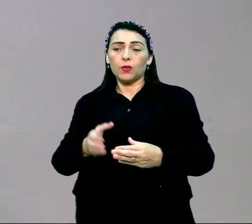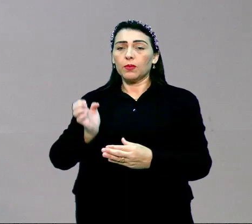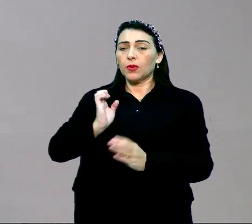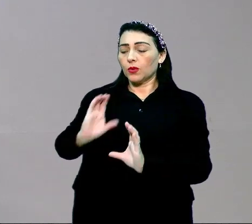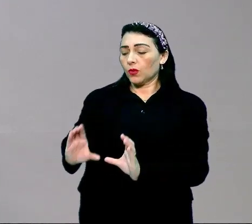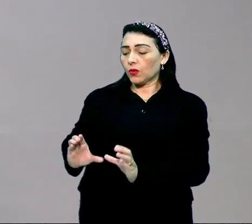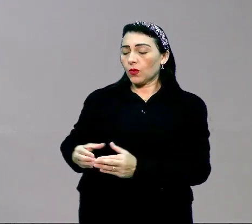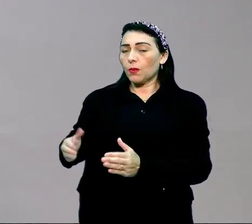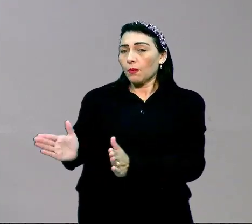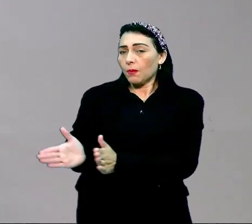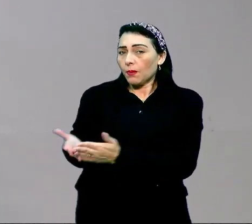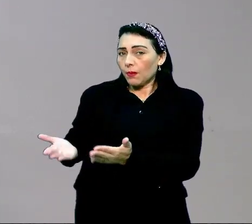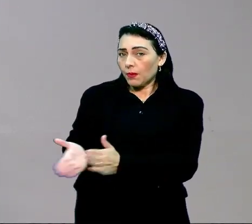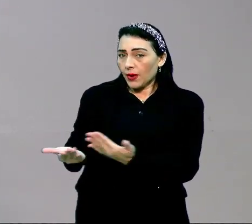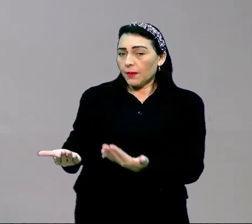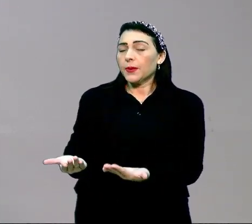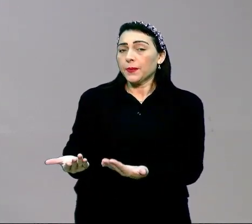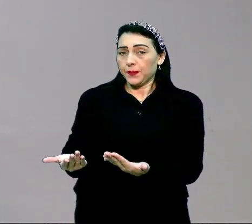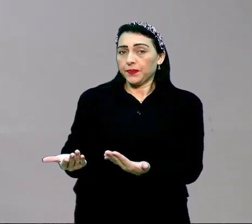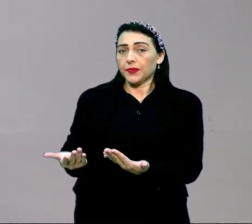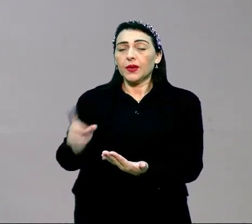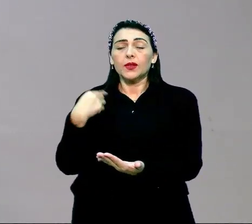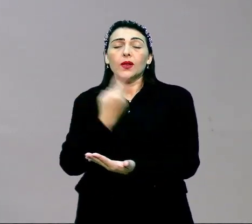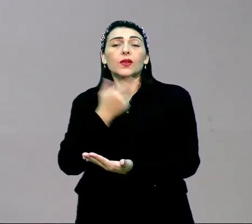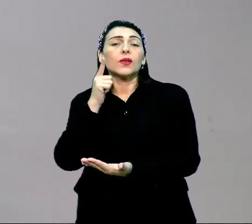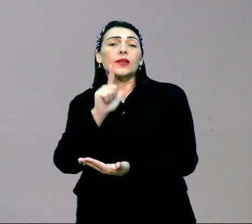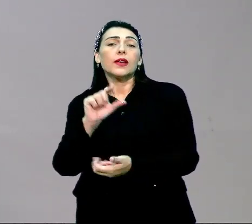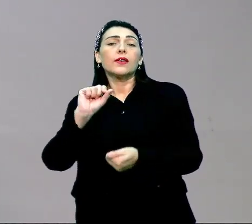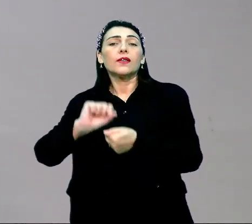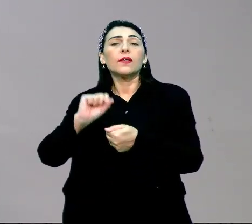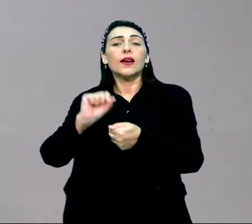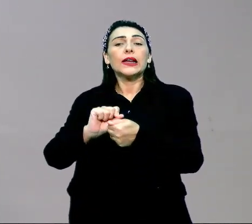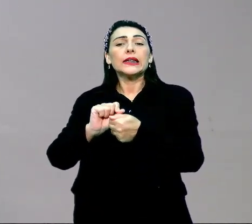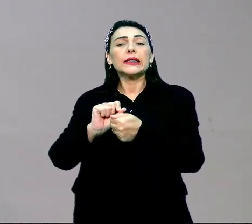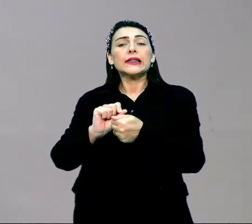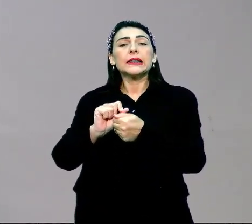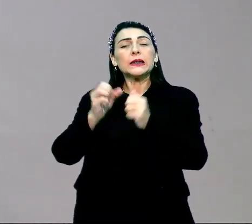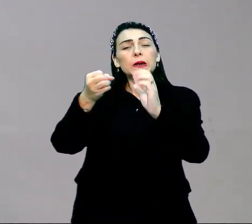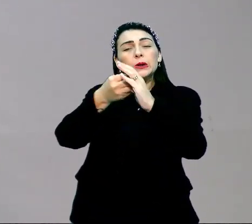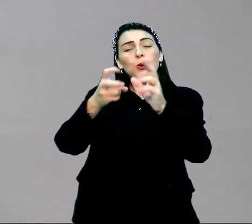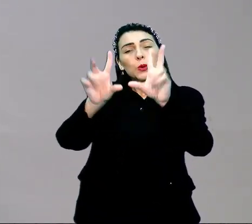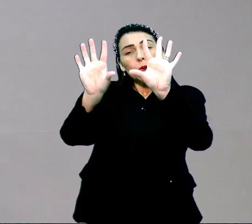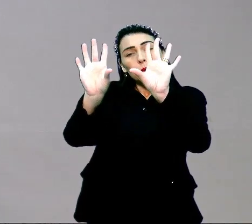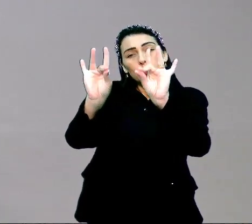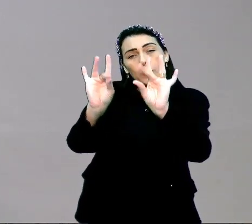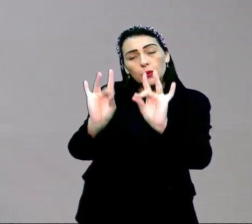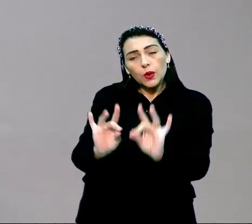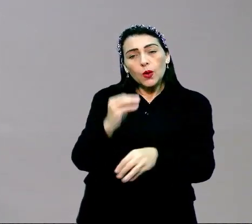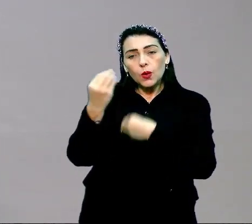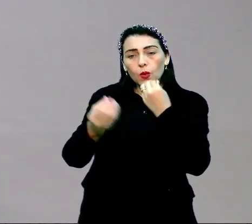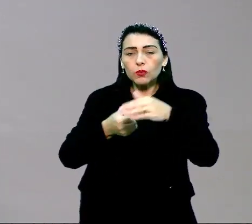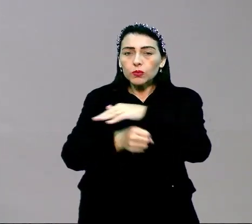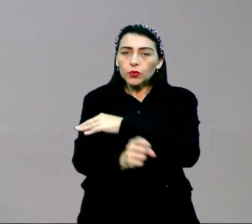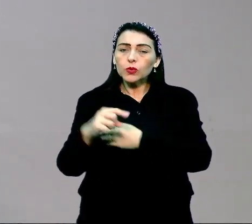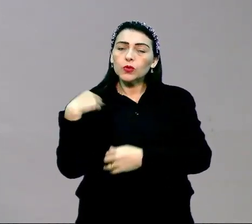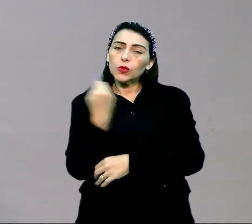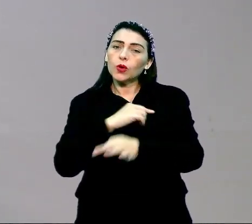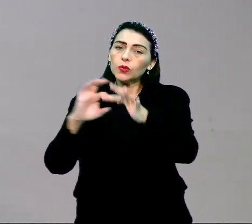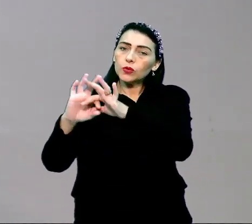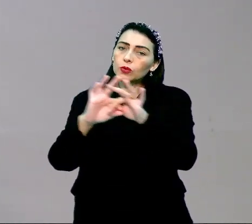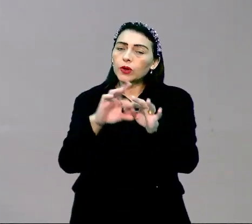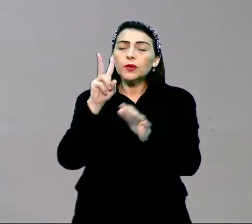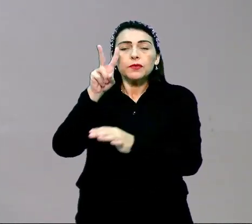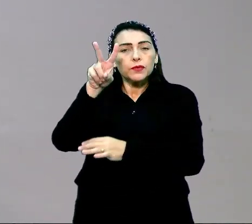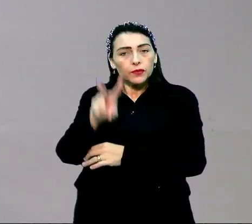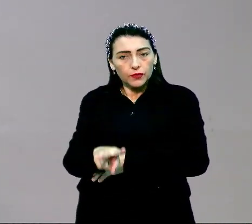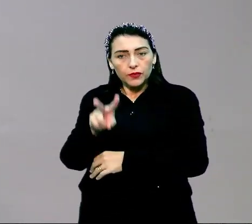a aristocracia e plebe, a gente consegue fazer esse mapeamento geral e ver como isso se insere no nosso contexto e ver